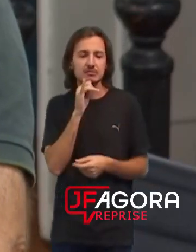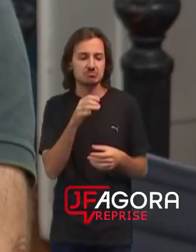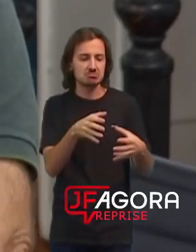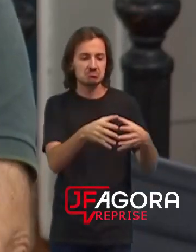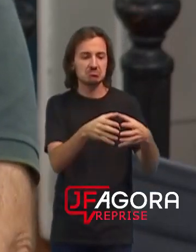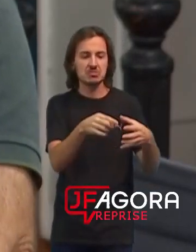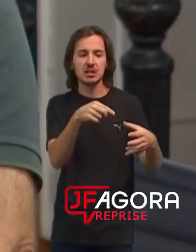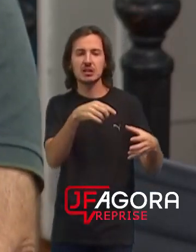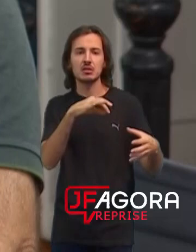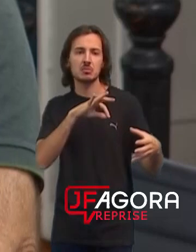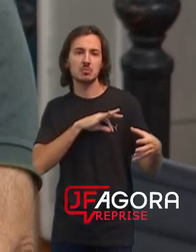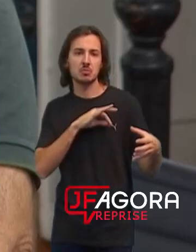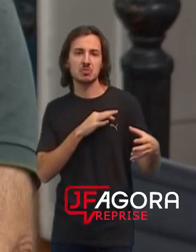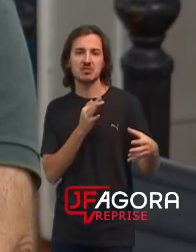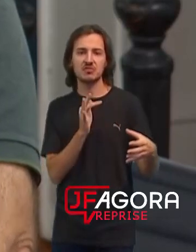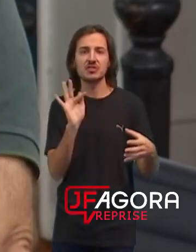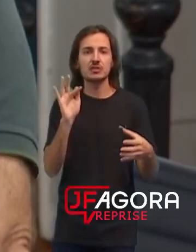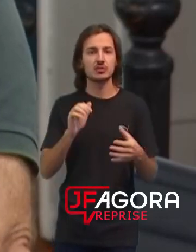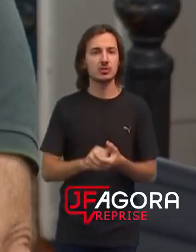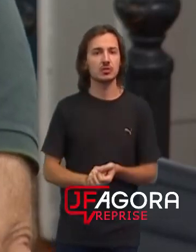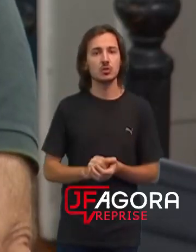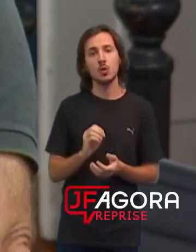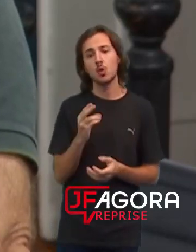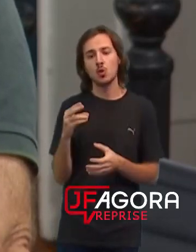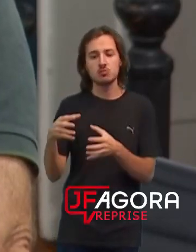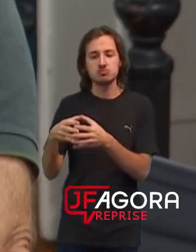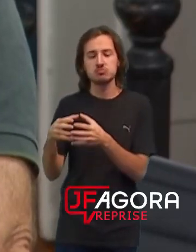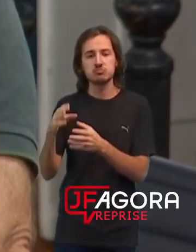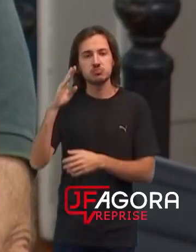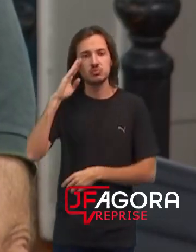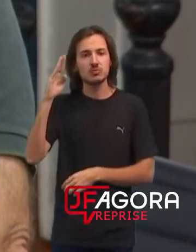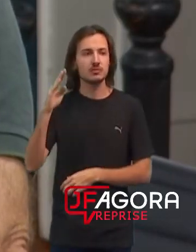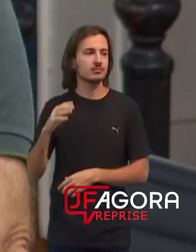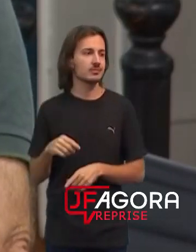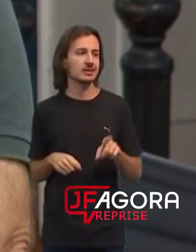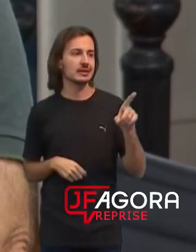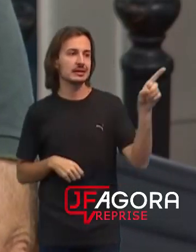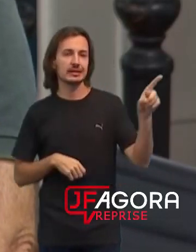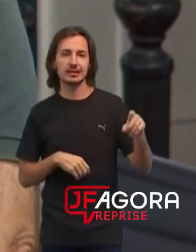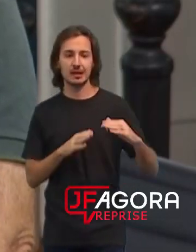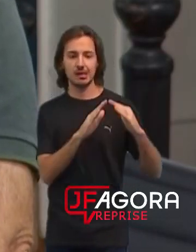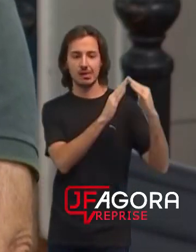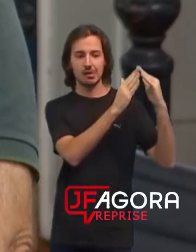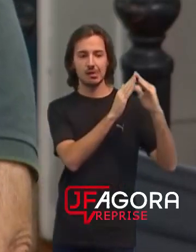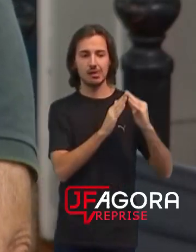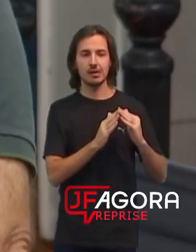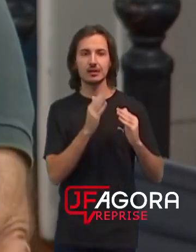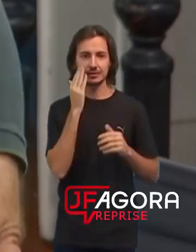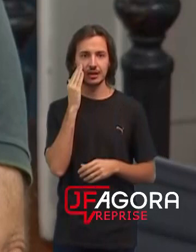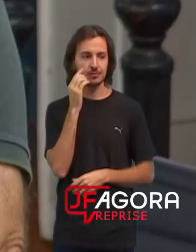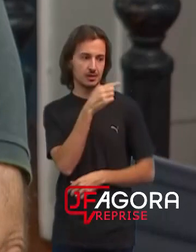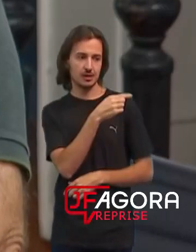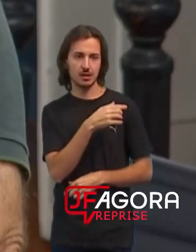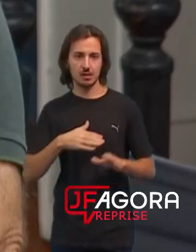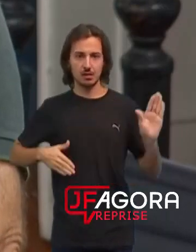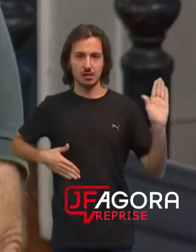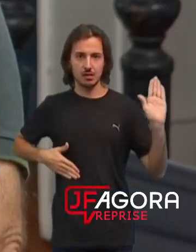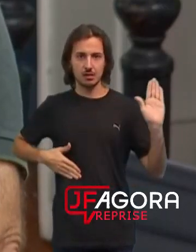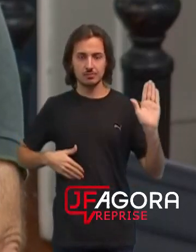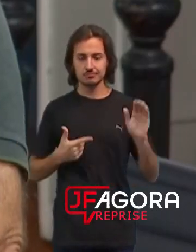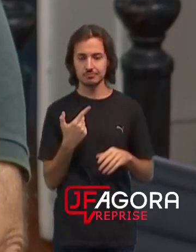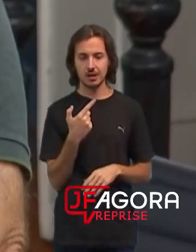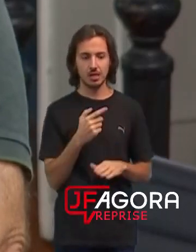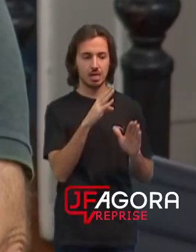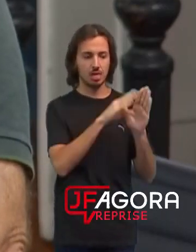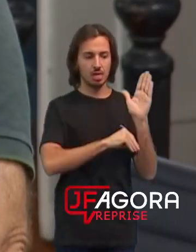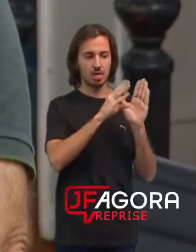as Forças Armadas para subir no morro e tirar a arma dos vagabundos? É muito fácil, cerca o morro, faz um pente fino e tira. Mas